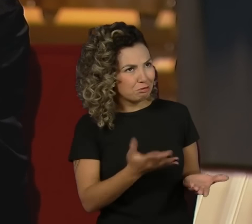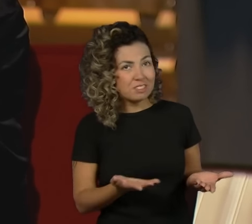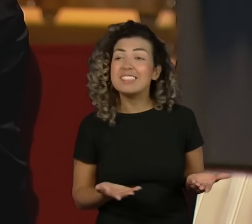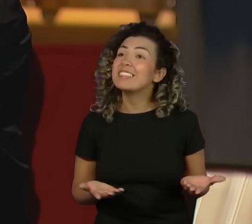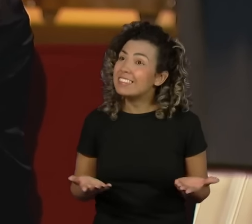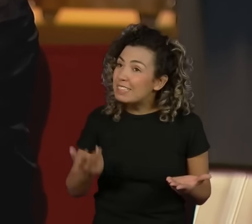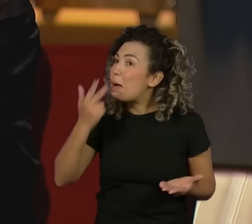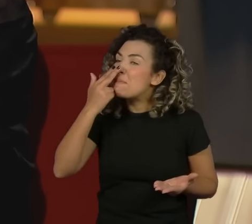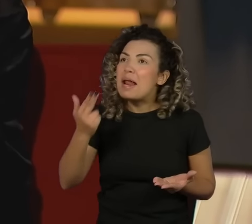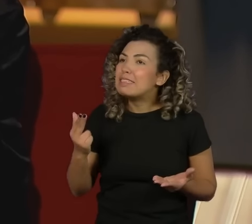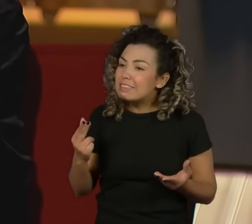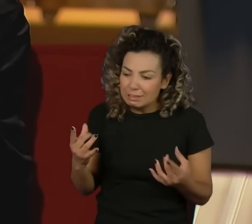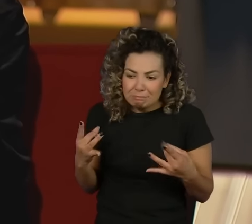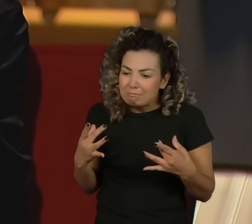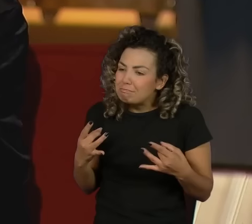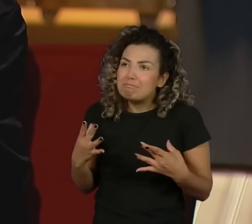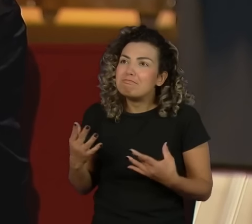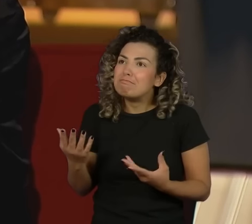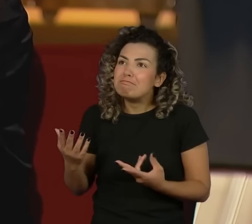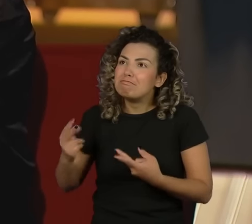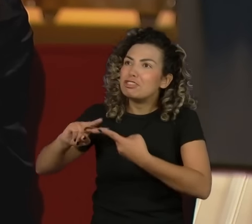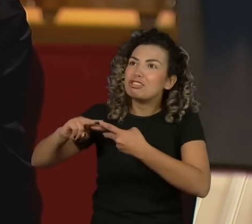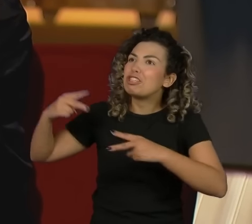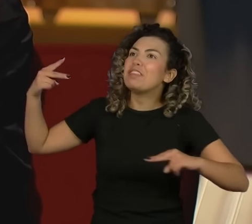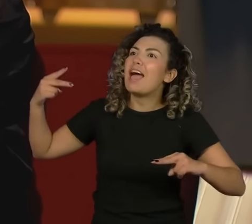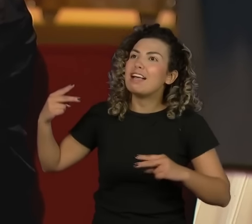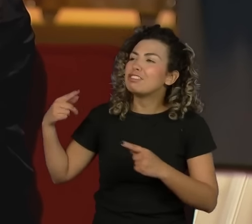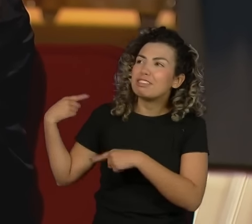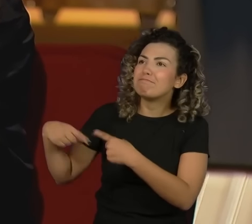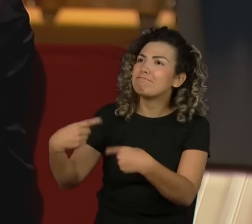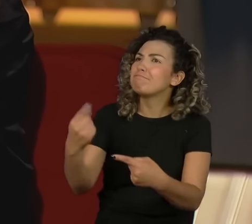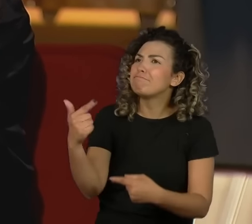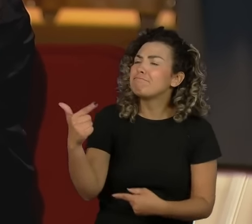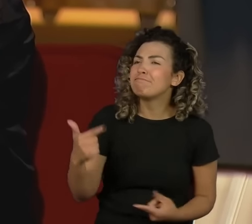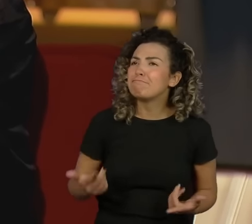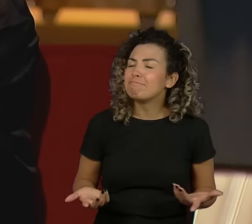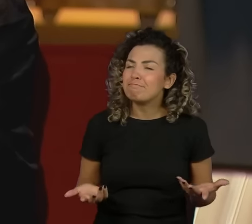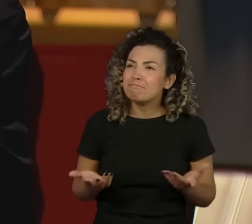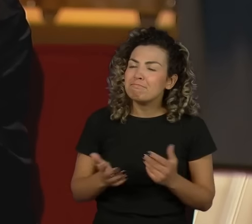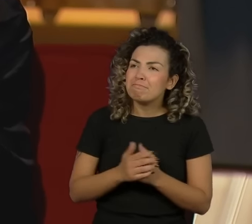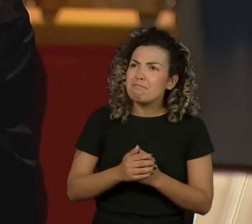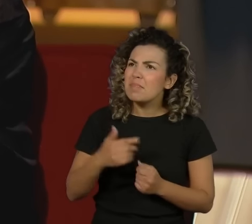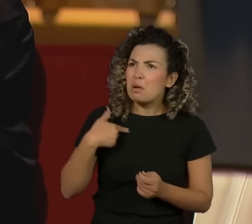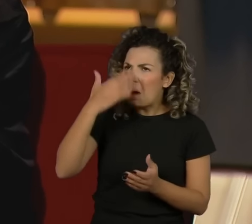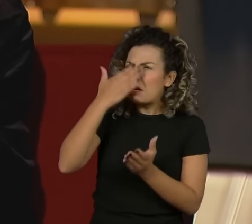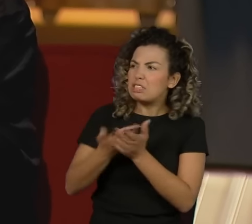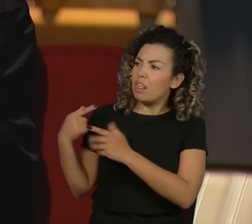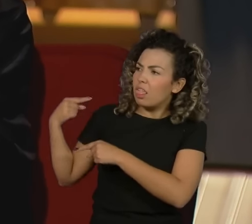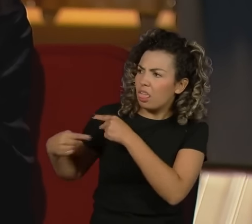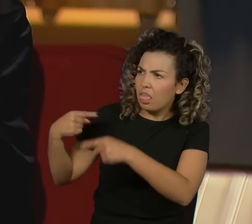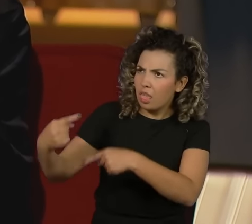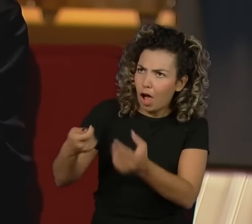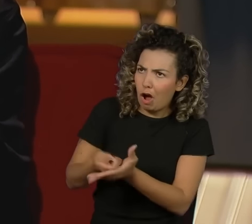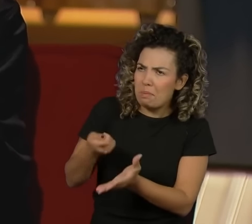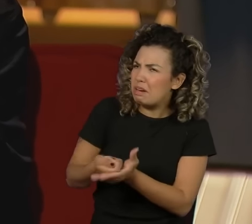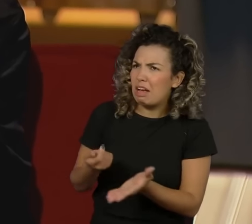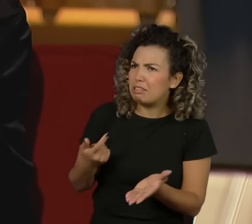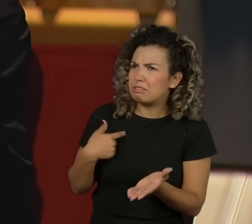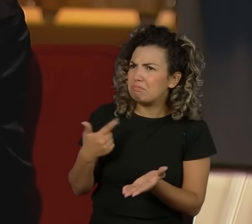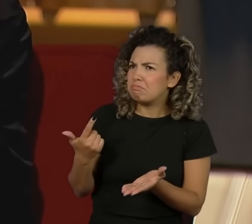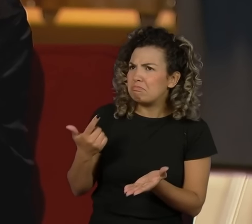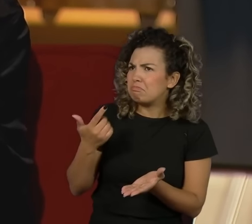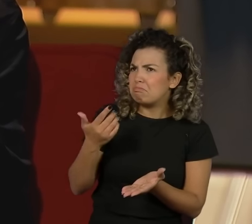assim, genética. Eu não acredito muito em filho de artista, não. Entendeu? Eu não acredito, não. Por quê? Filho de